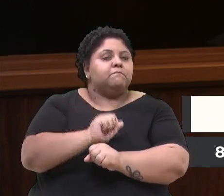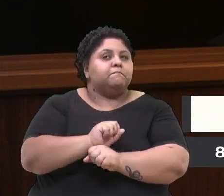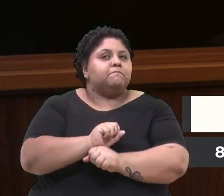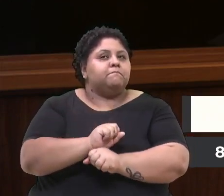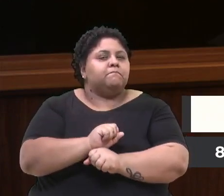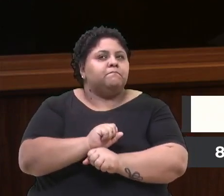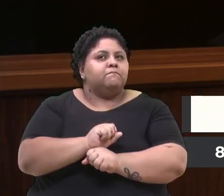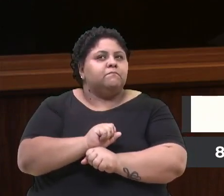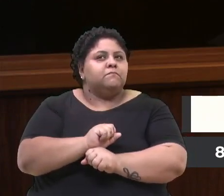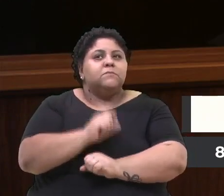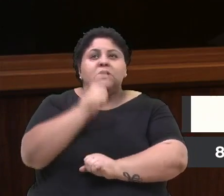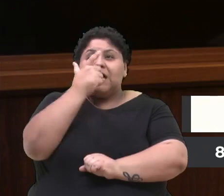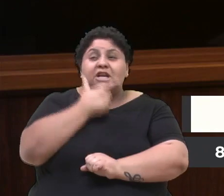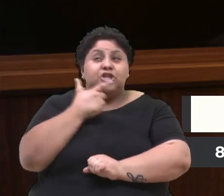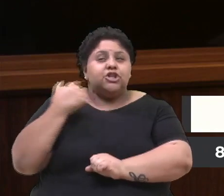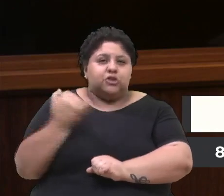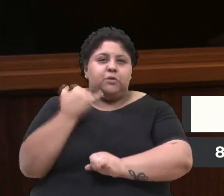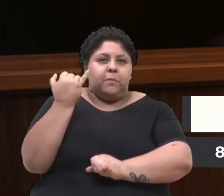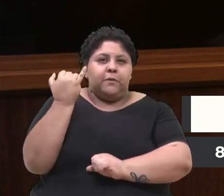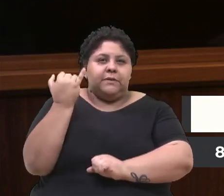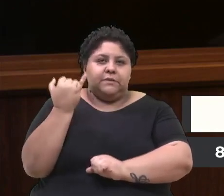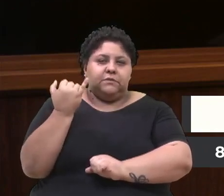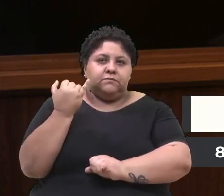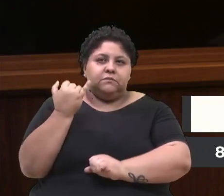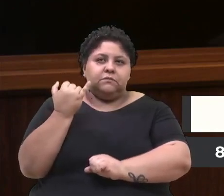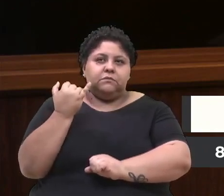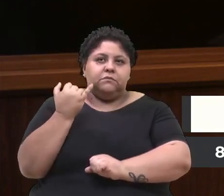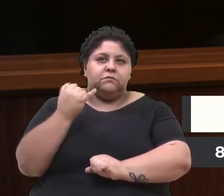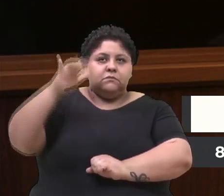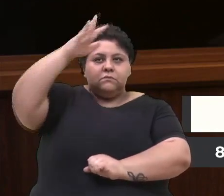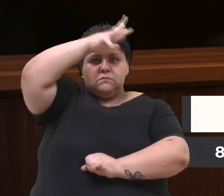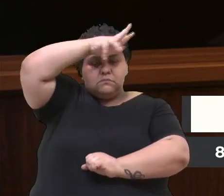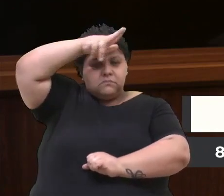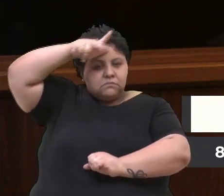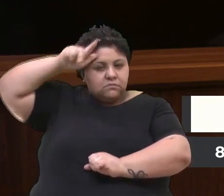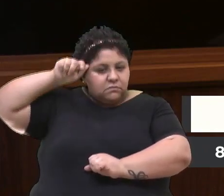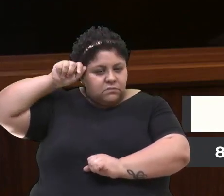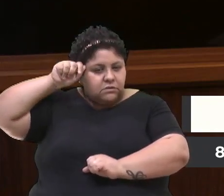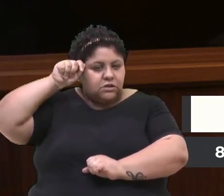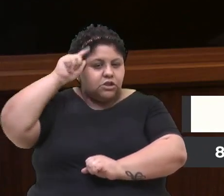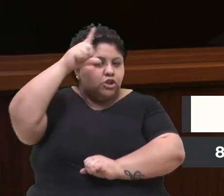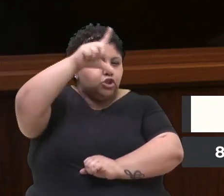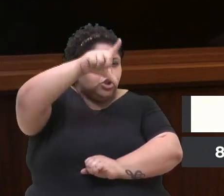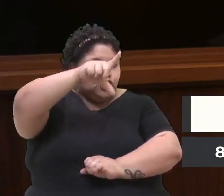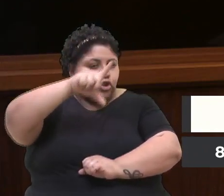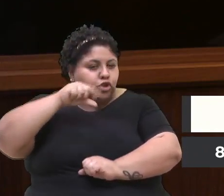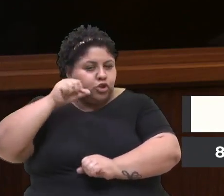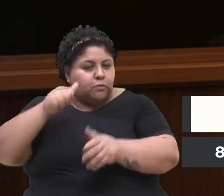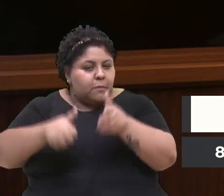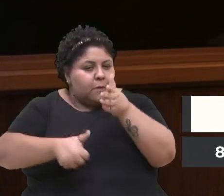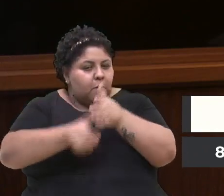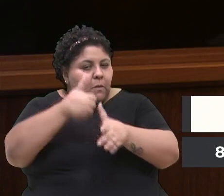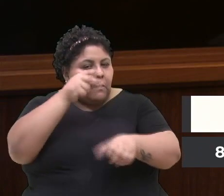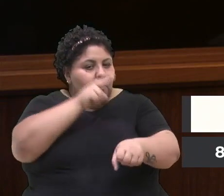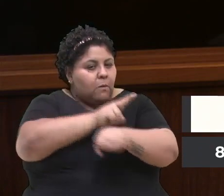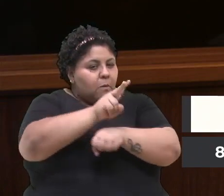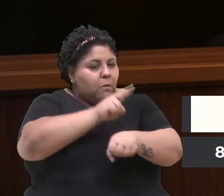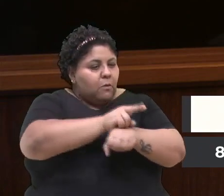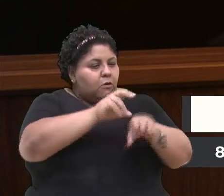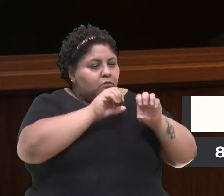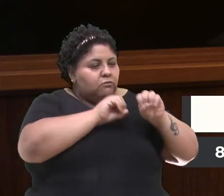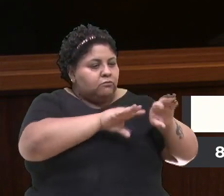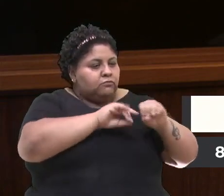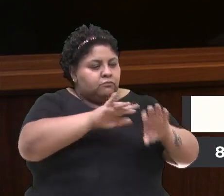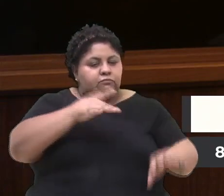achando importante, né, que o município busque uma alternativa para solucionar a vaga da educação infantil. Mas